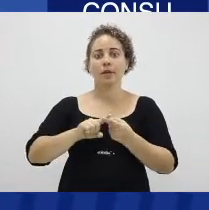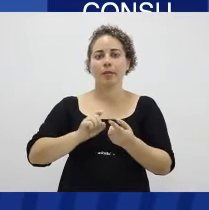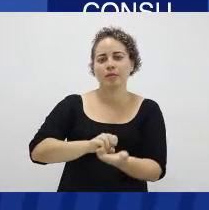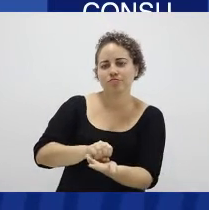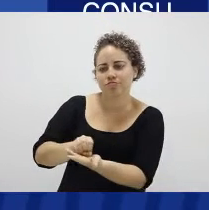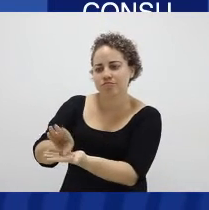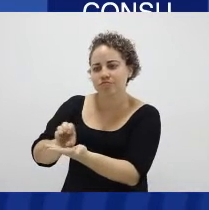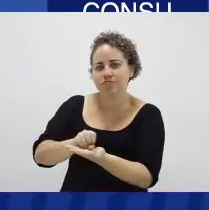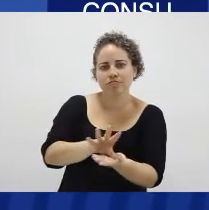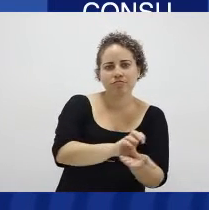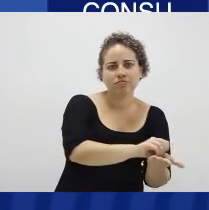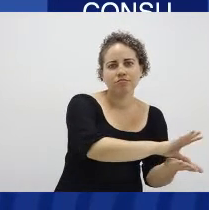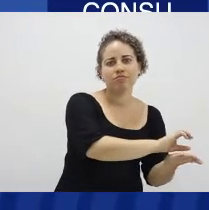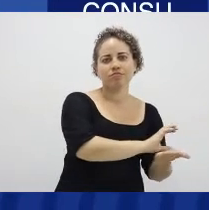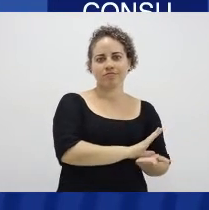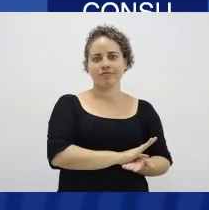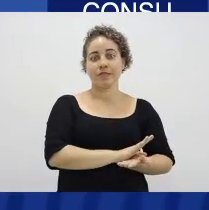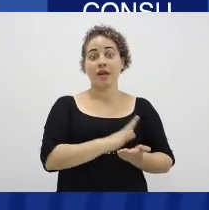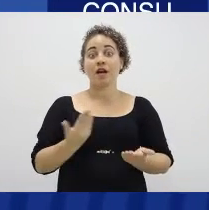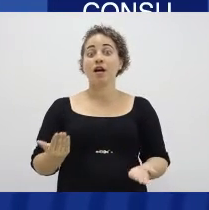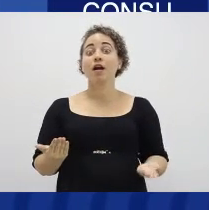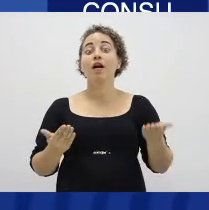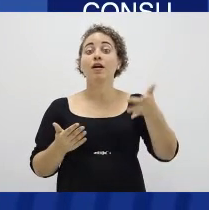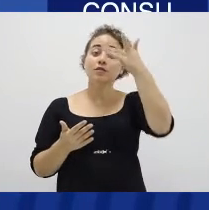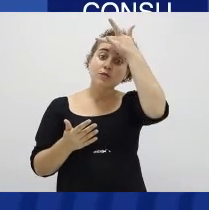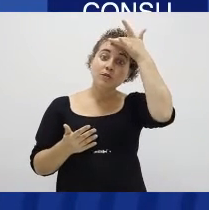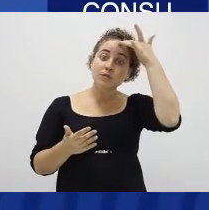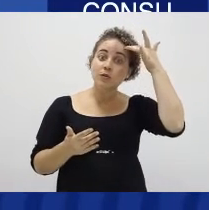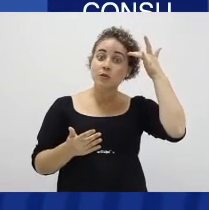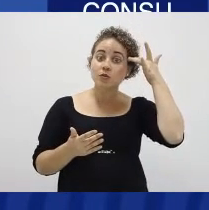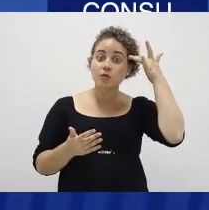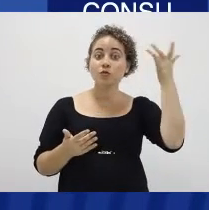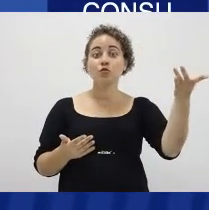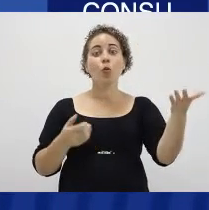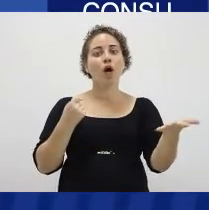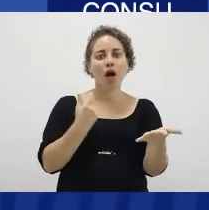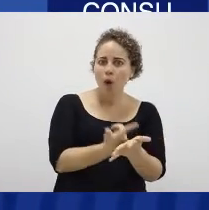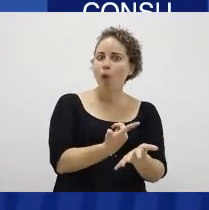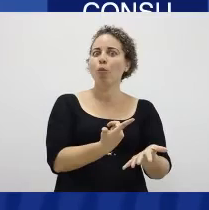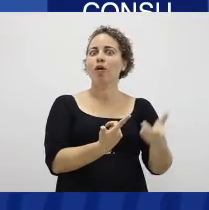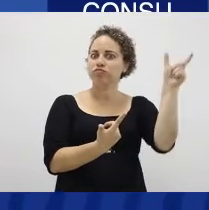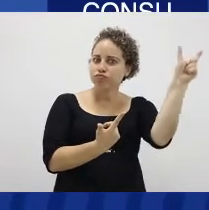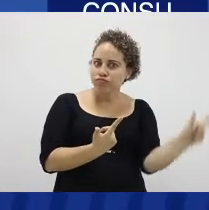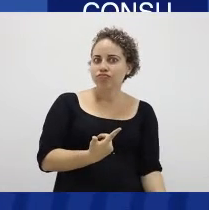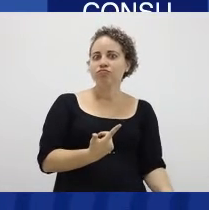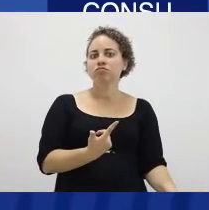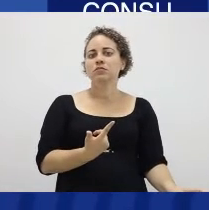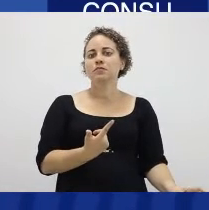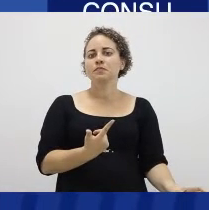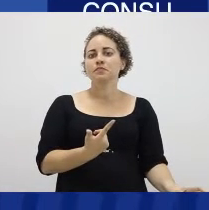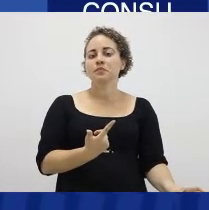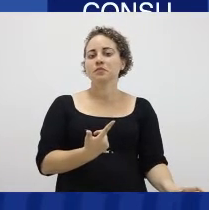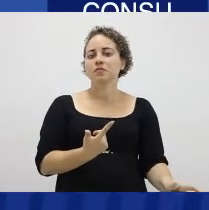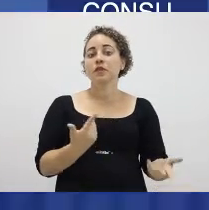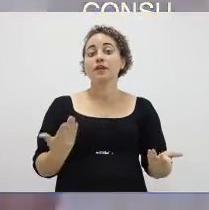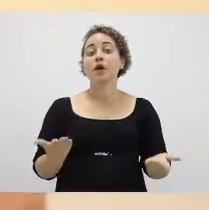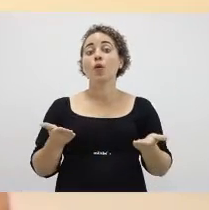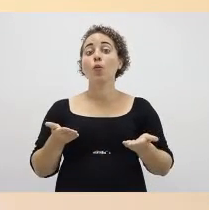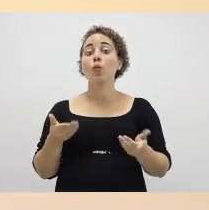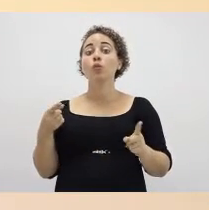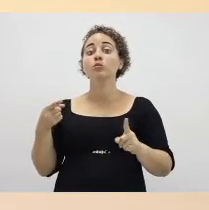distribuidores, até chegar ao consumidor final. Então, esse CM, ele tem essa finalidade